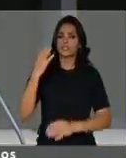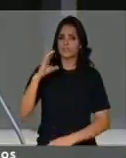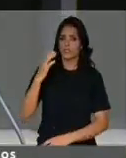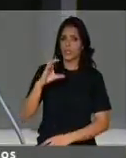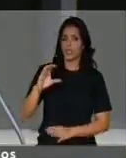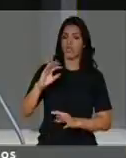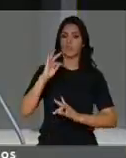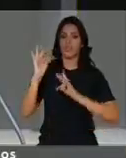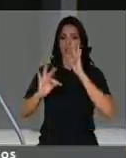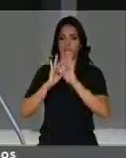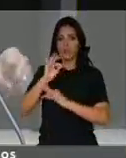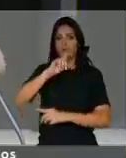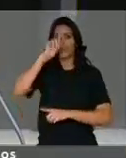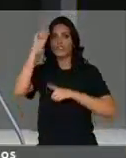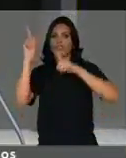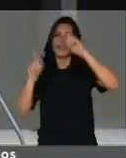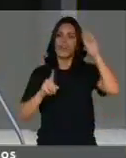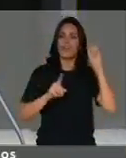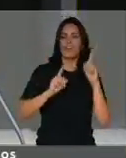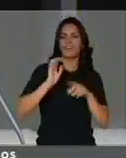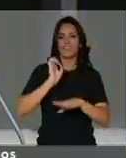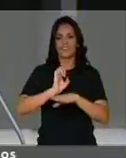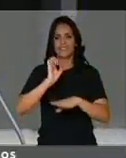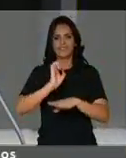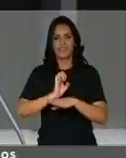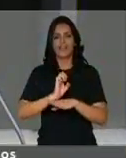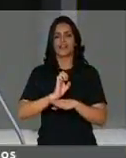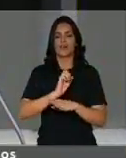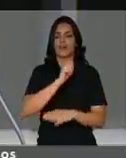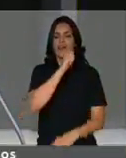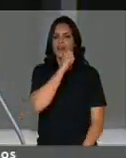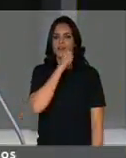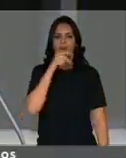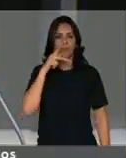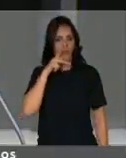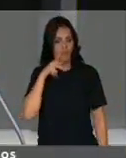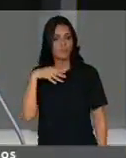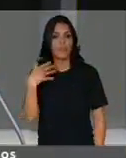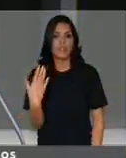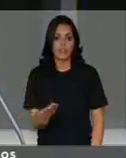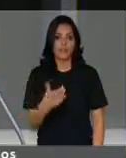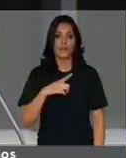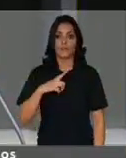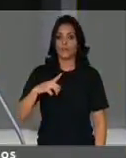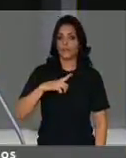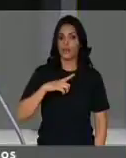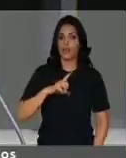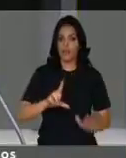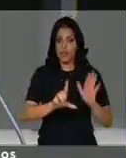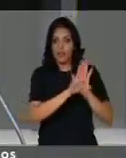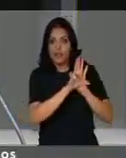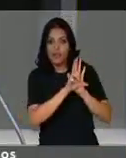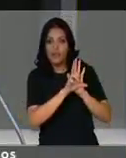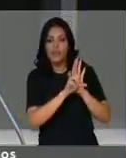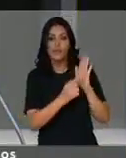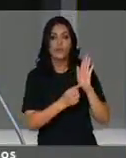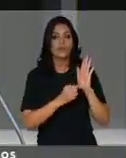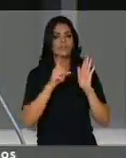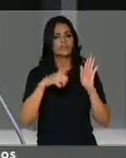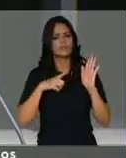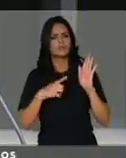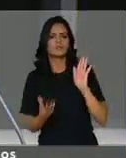tecnologia e inovação no estado do Amapá. O marco legal também